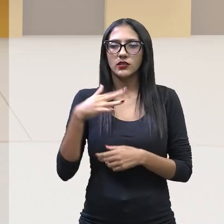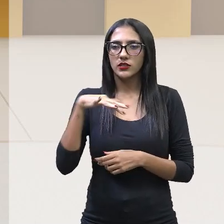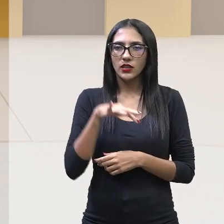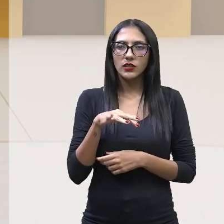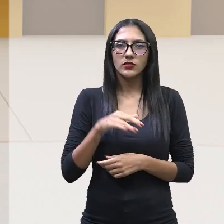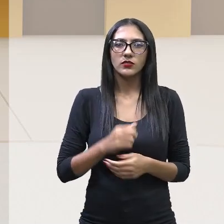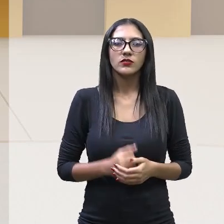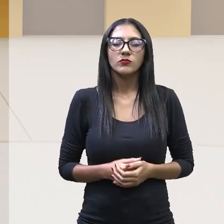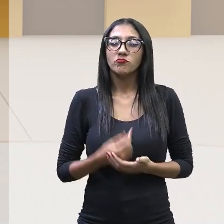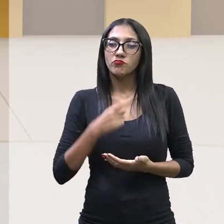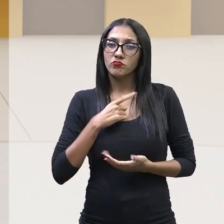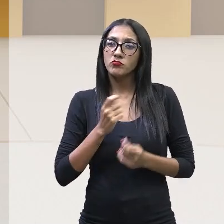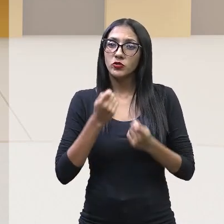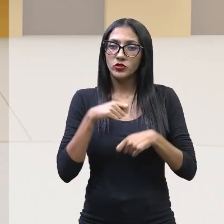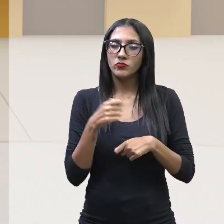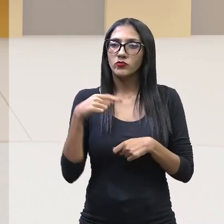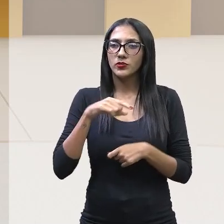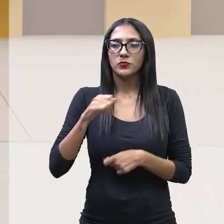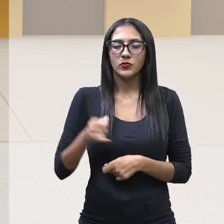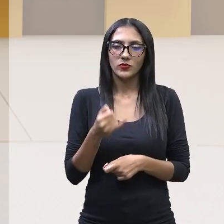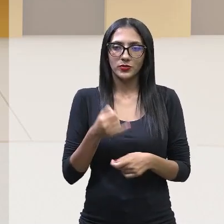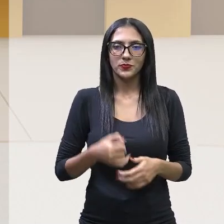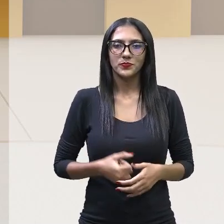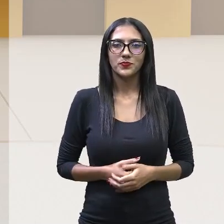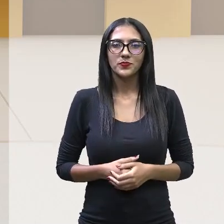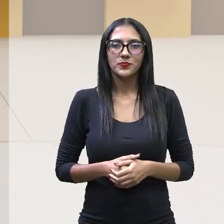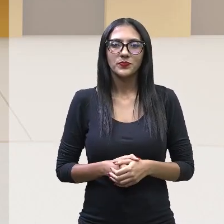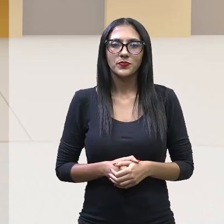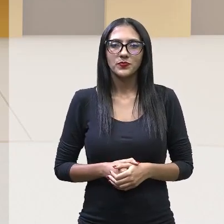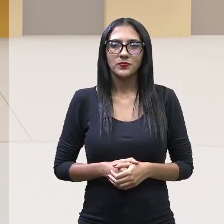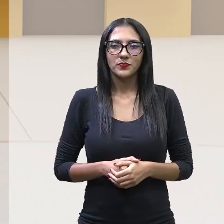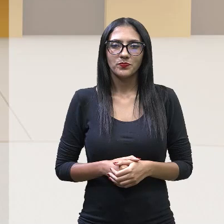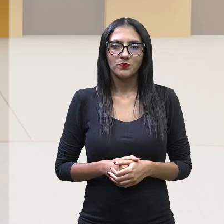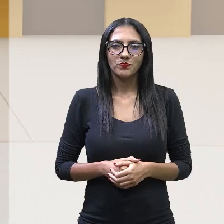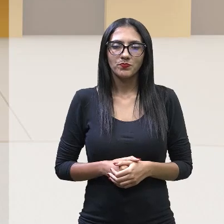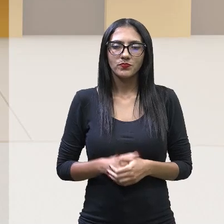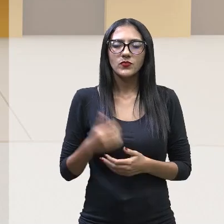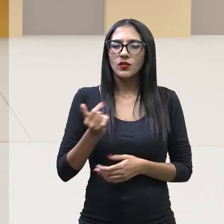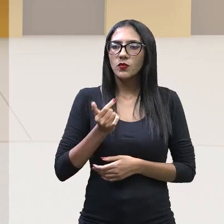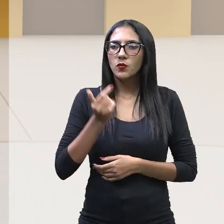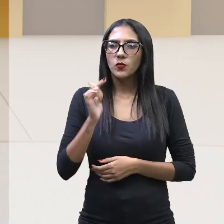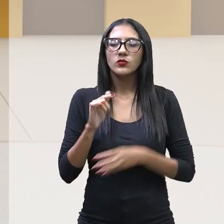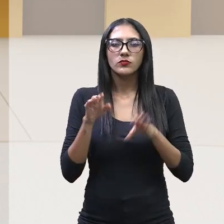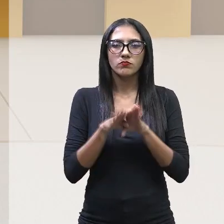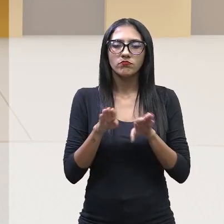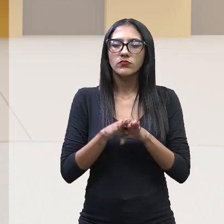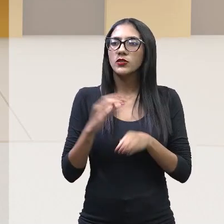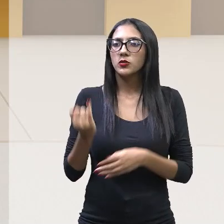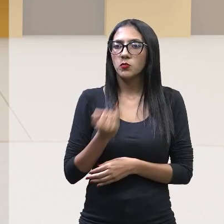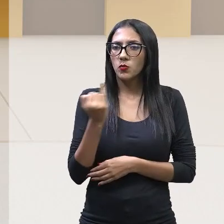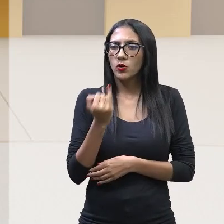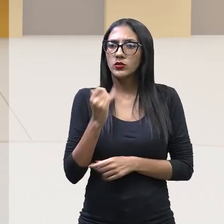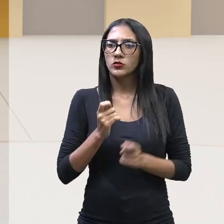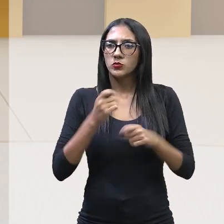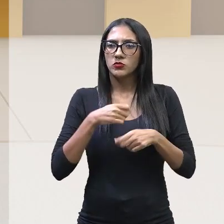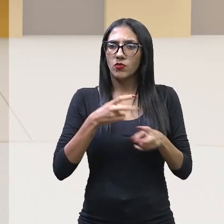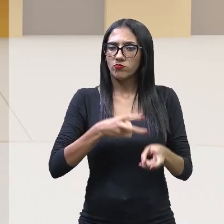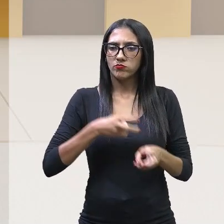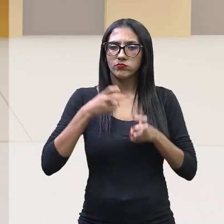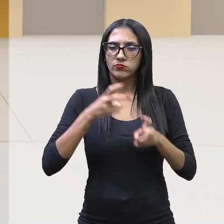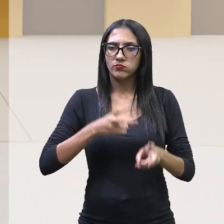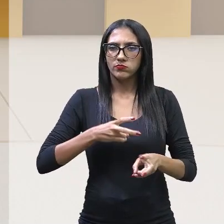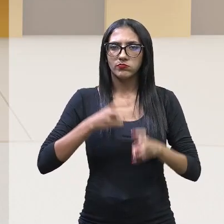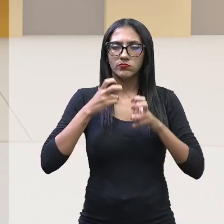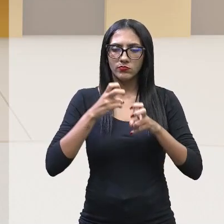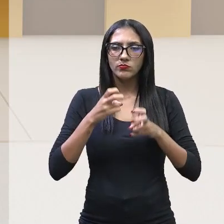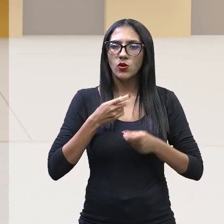Amazônia Legal tem campo. Mas voltando então aqui, a próxima mão de obra aí necessária para que a mineração ocorra de